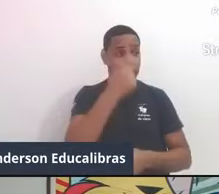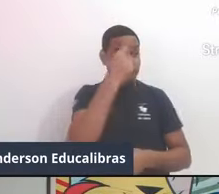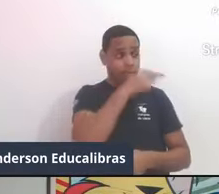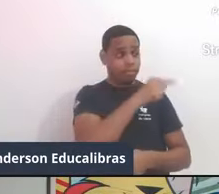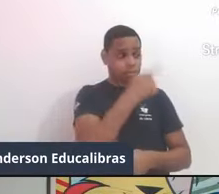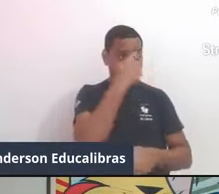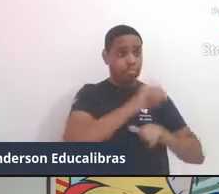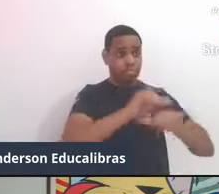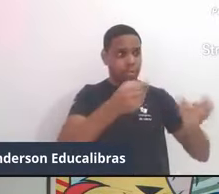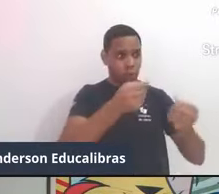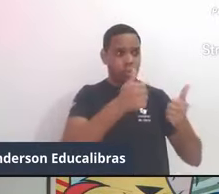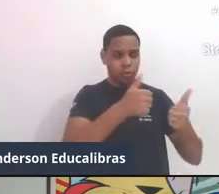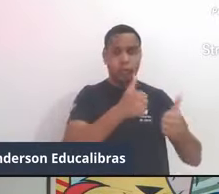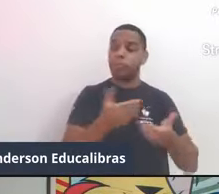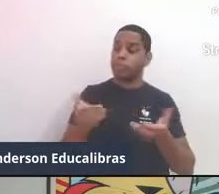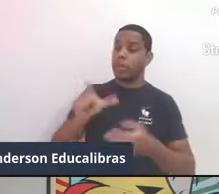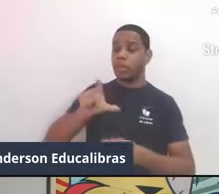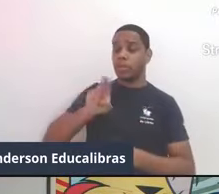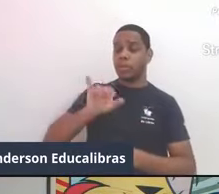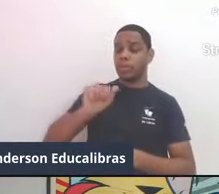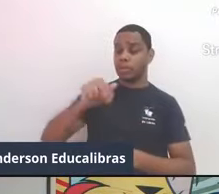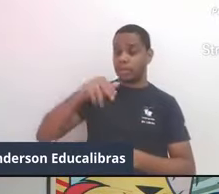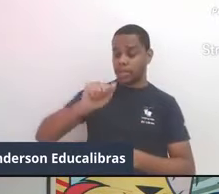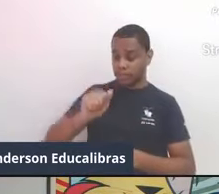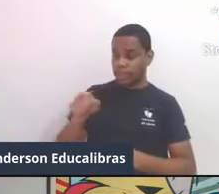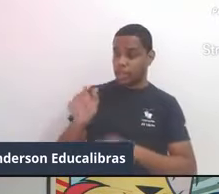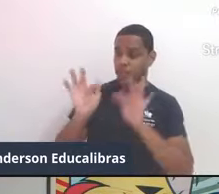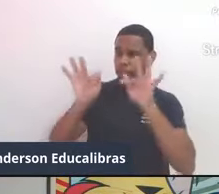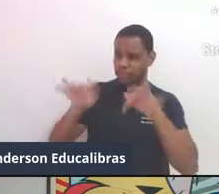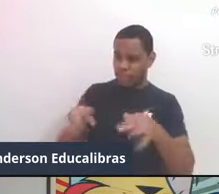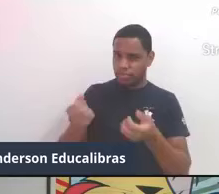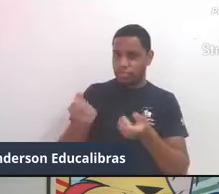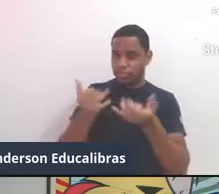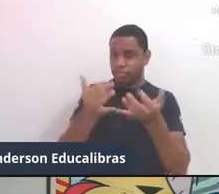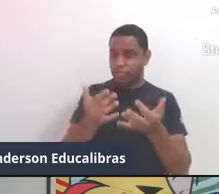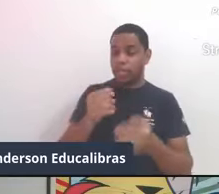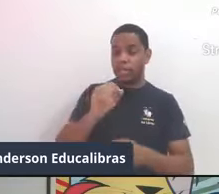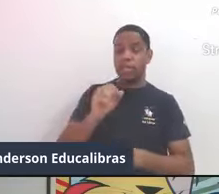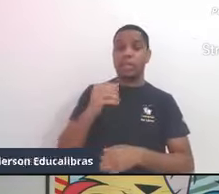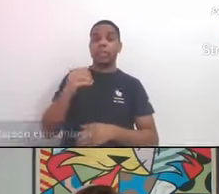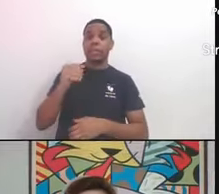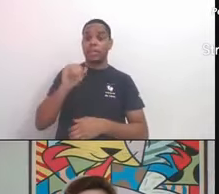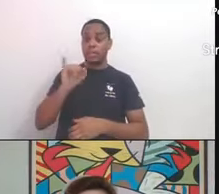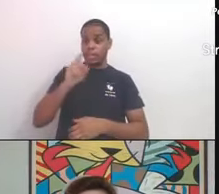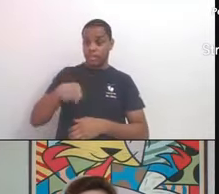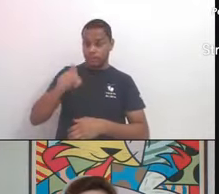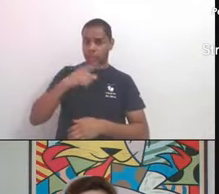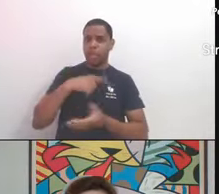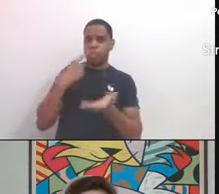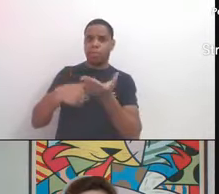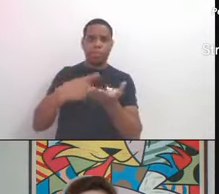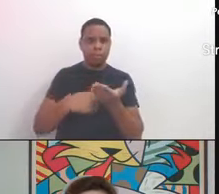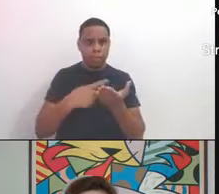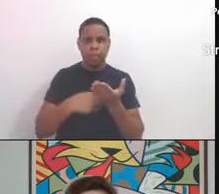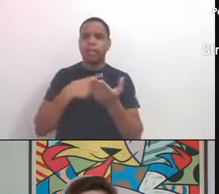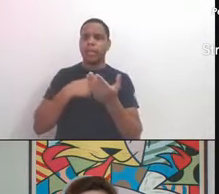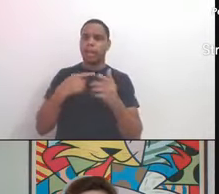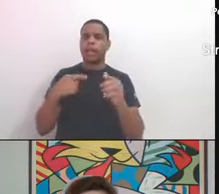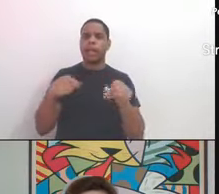pensar nisso. Luciana, lembrando, antes de você terminar, que o Itaú, além de tudo que ele faz, todos os